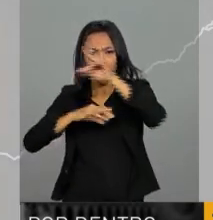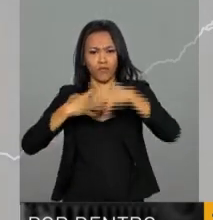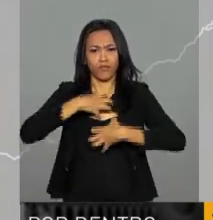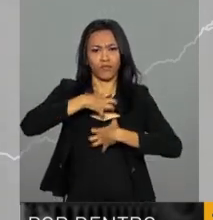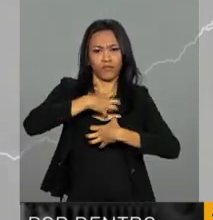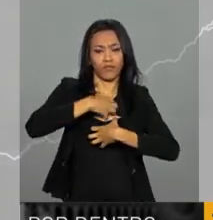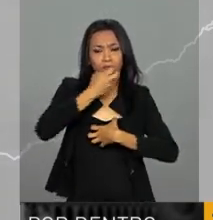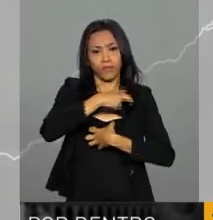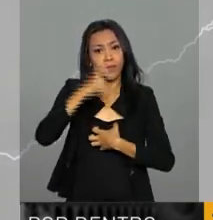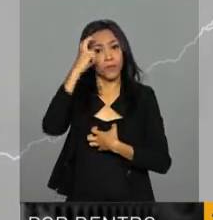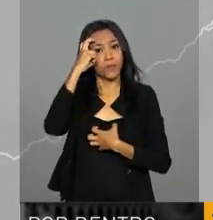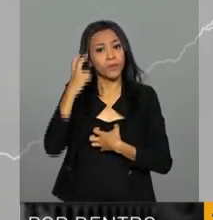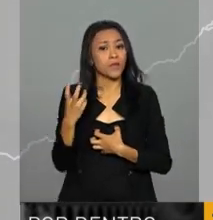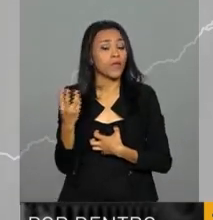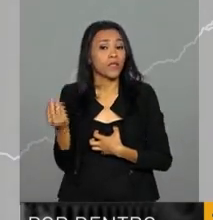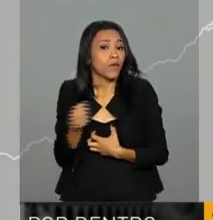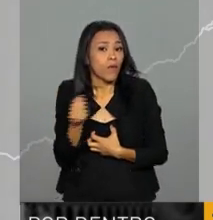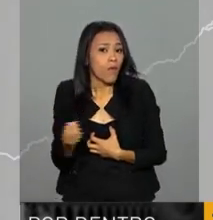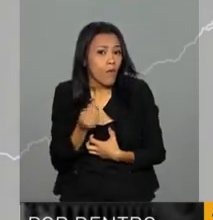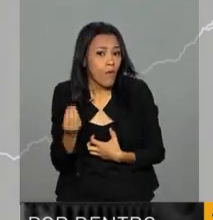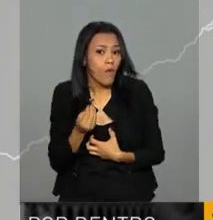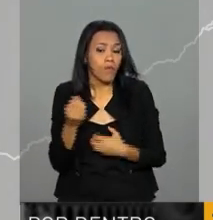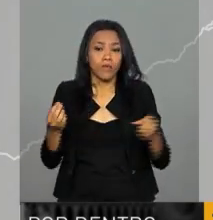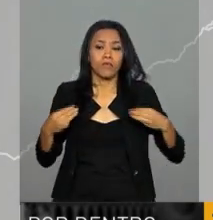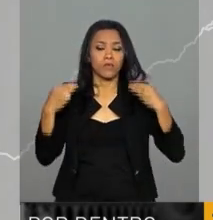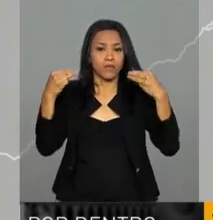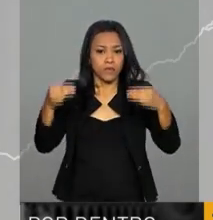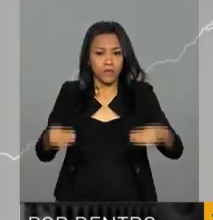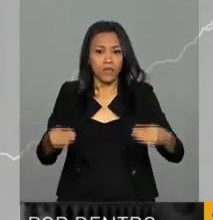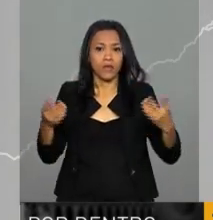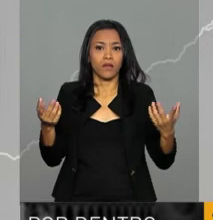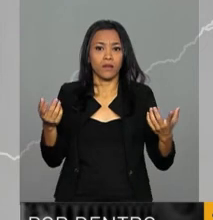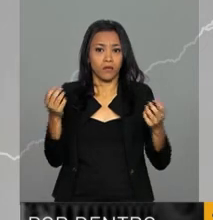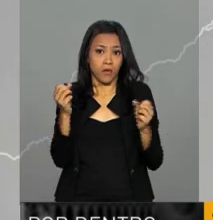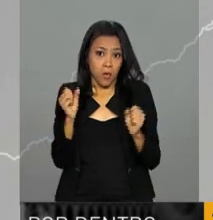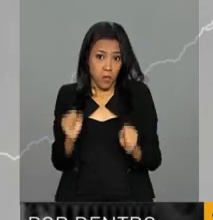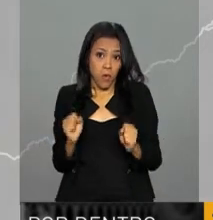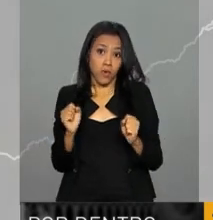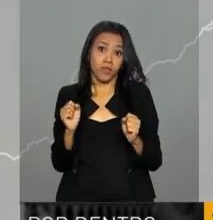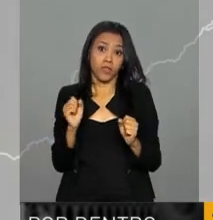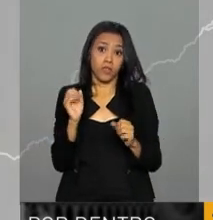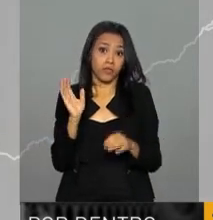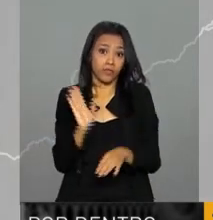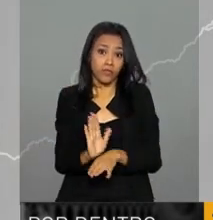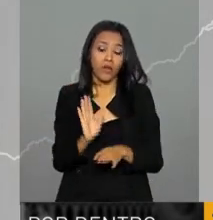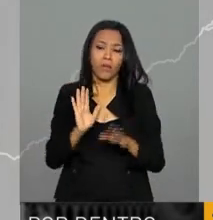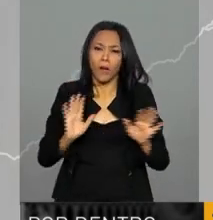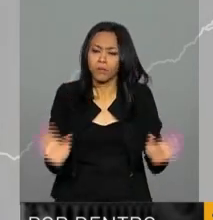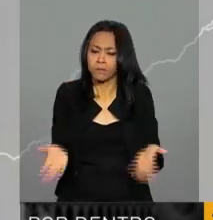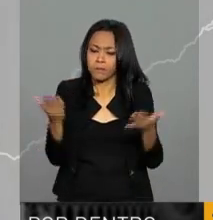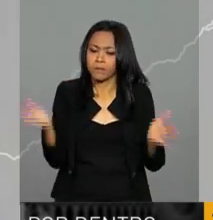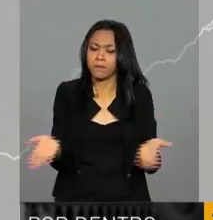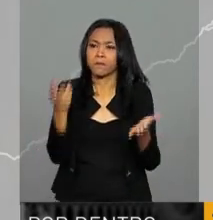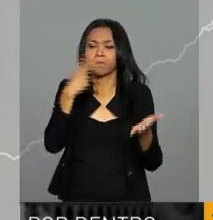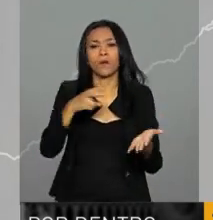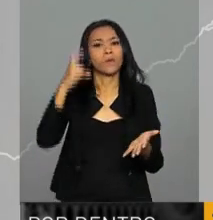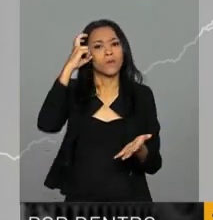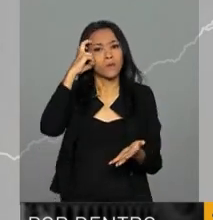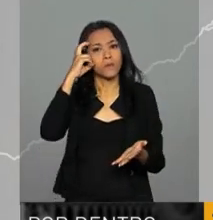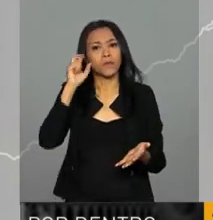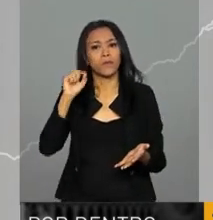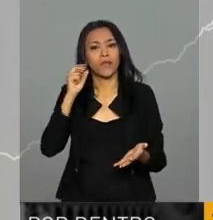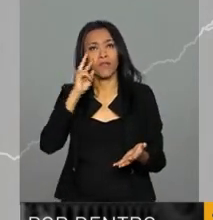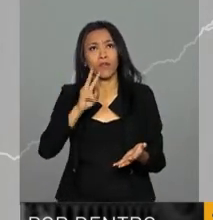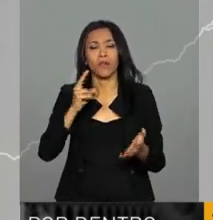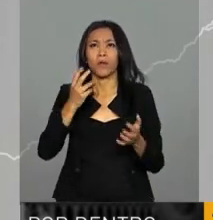eu queria saber do céu como é que o minc pode como tem feito neste governo para fomentar essa cultura levando em conta o tamanho